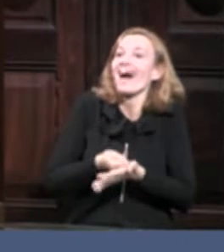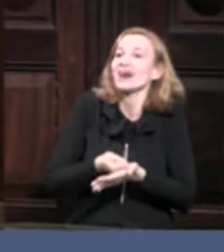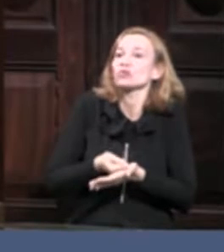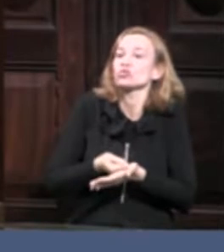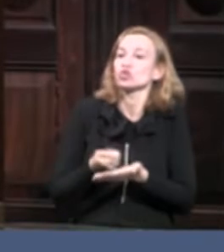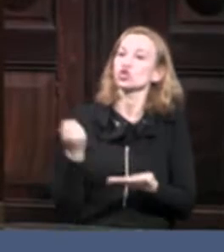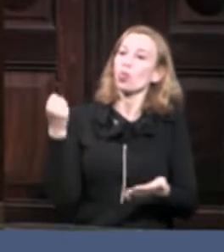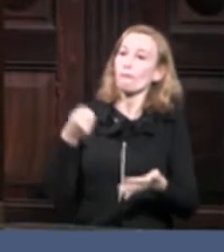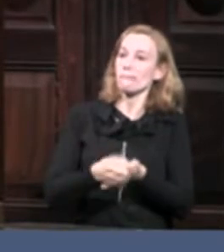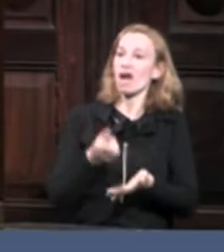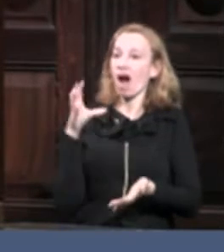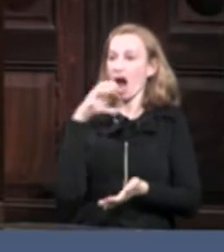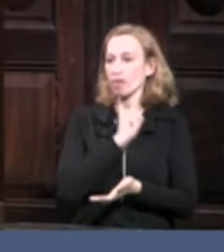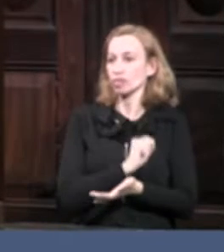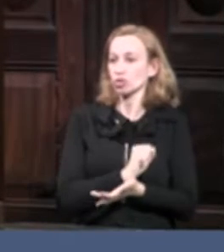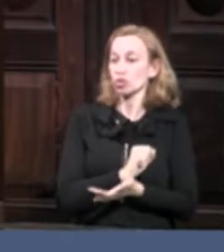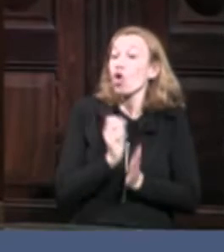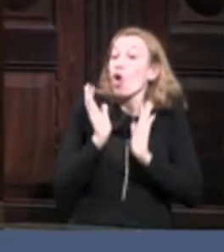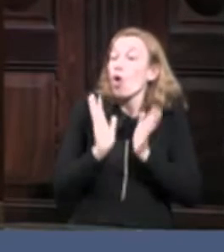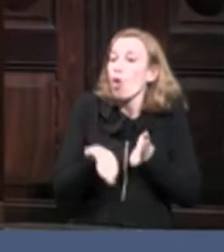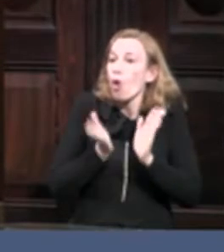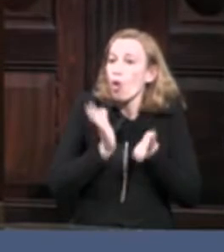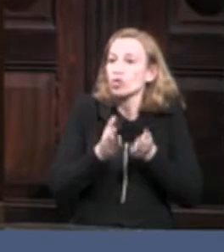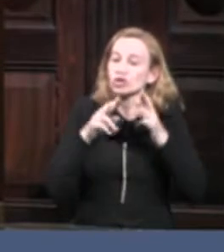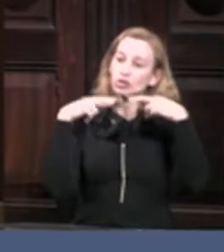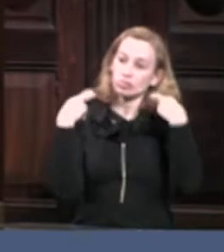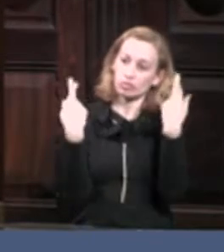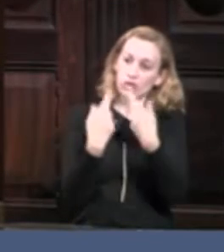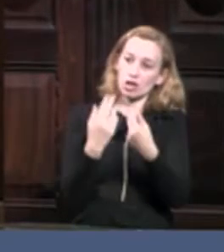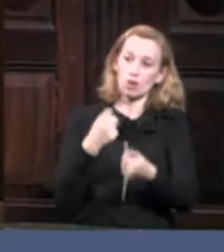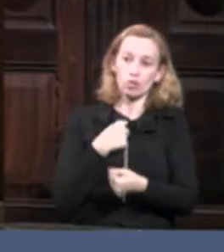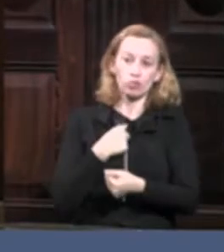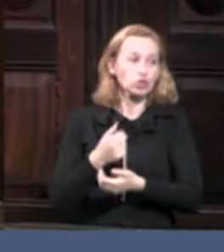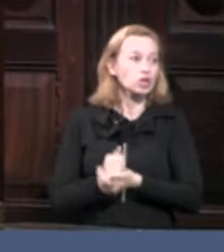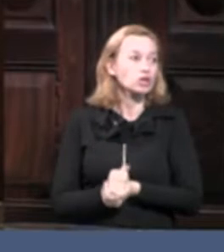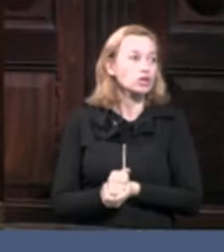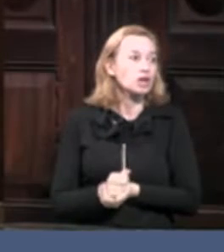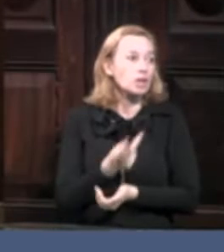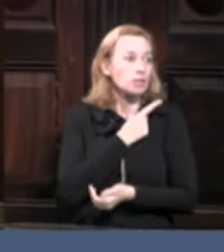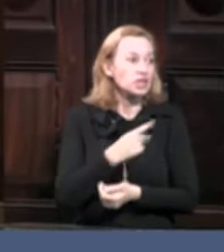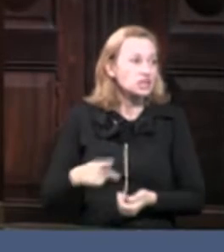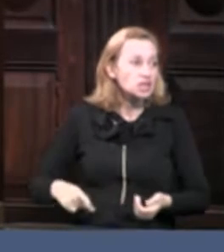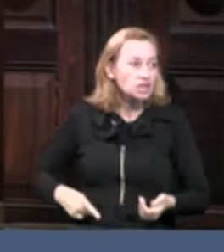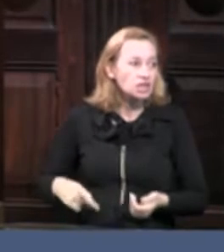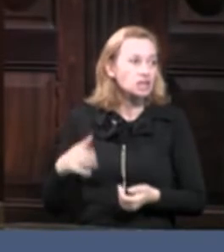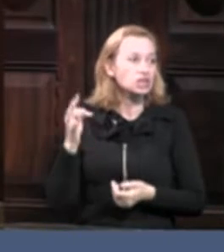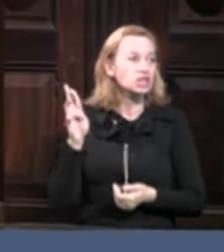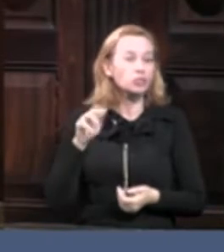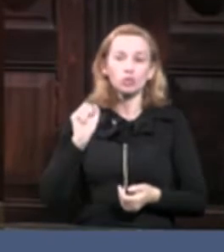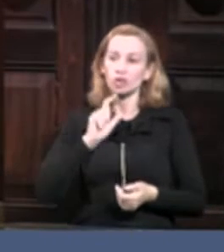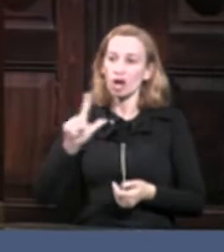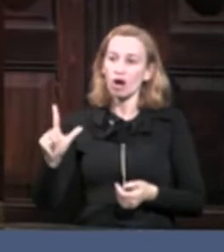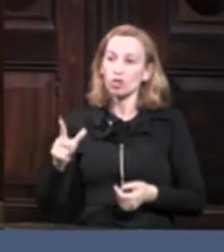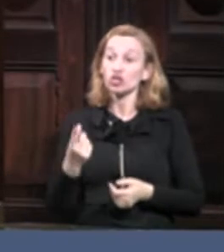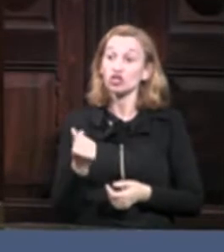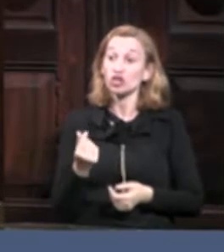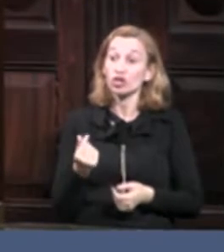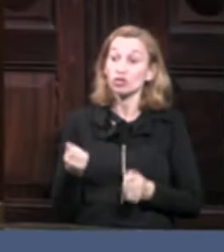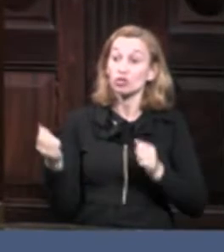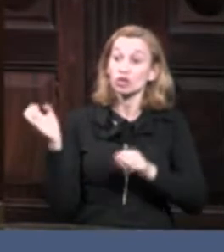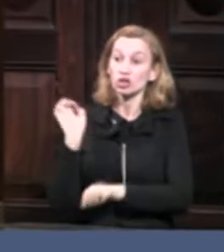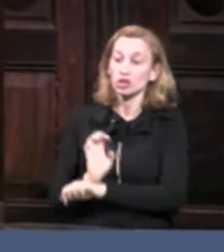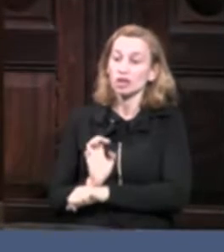apresentar um cronograma. Hoje, me reuni com a presidente do Tribunal de Contas do Estado